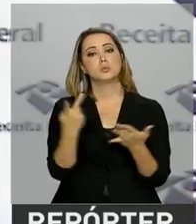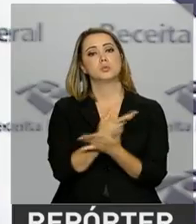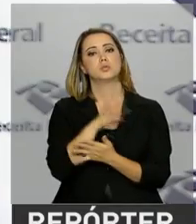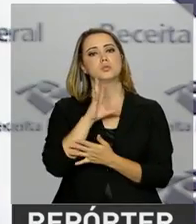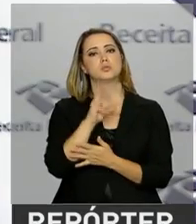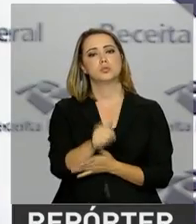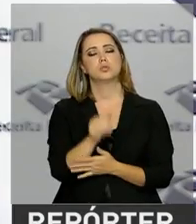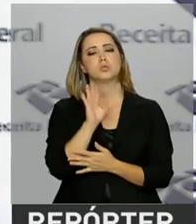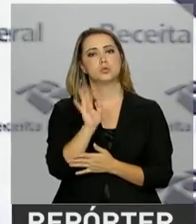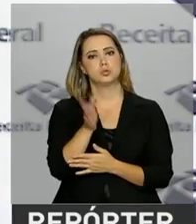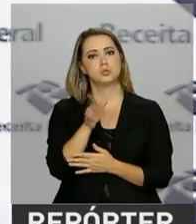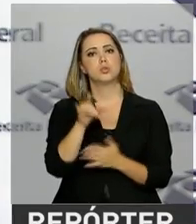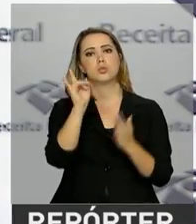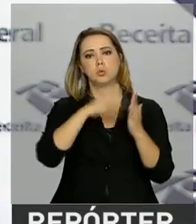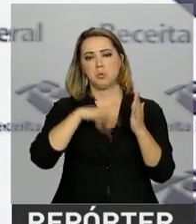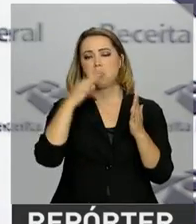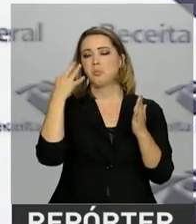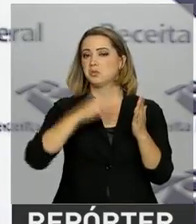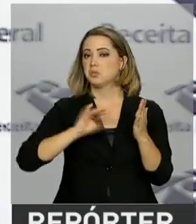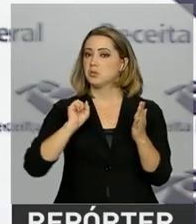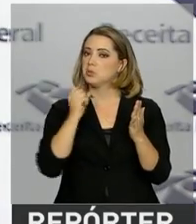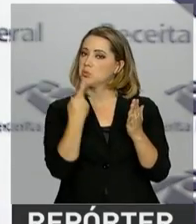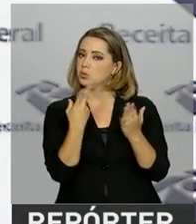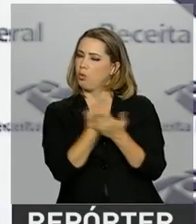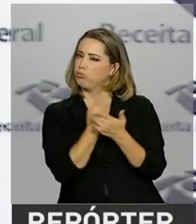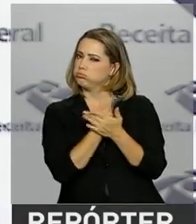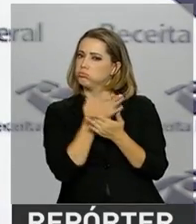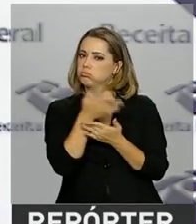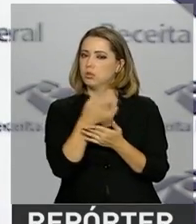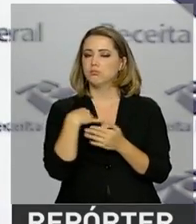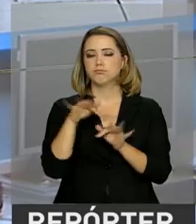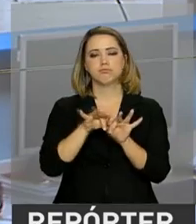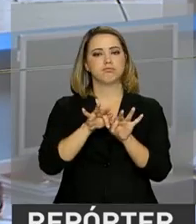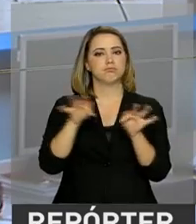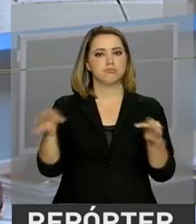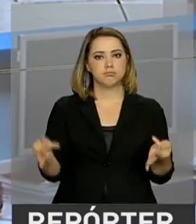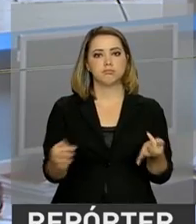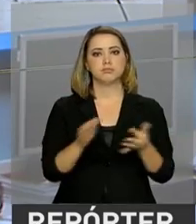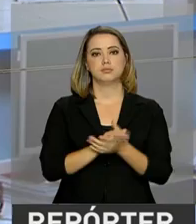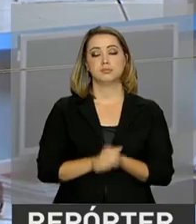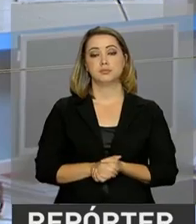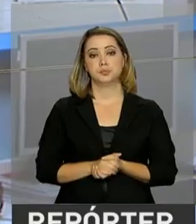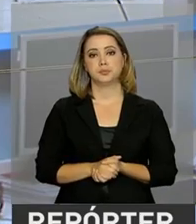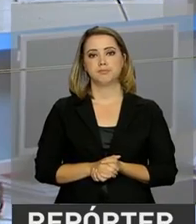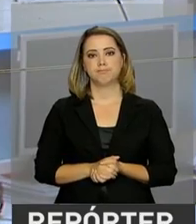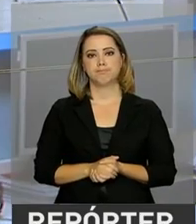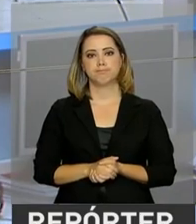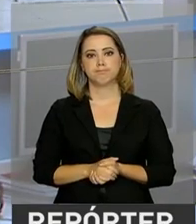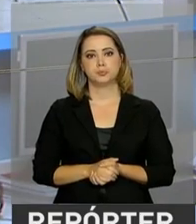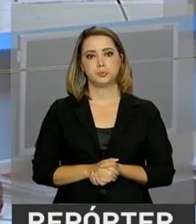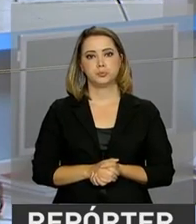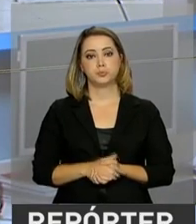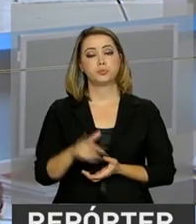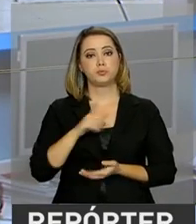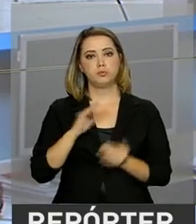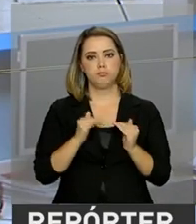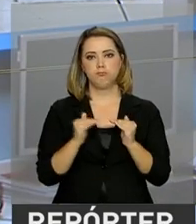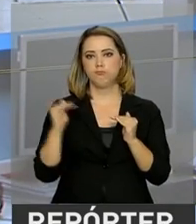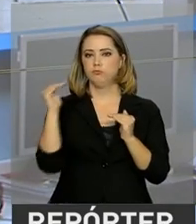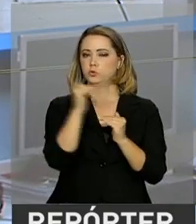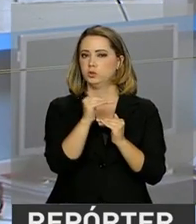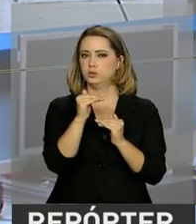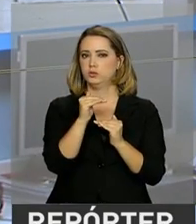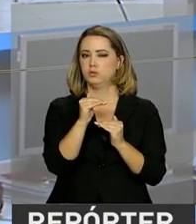automaticamente se o documento é válido ou se não é válido muito mais simples e teve aumento nas parcelas do